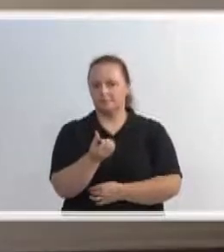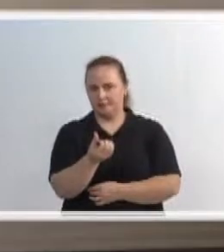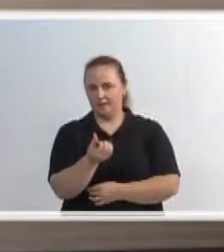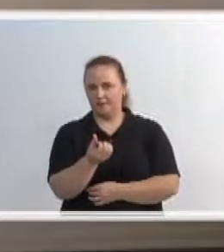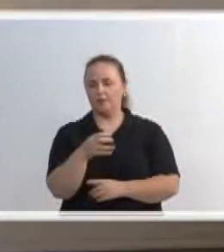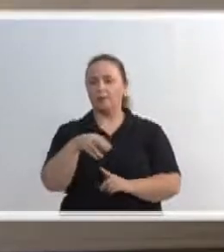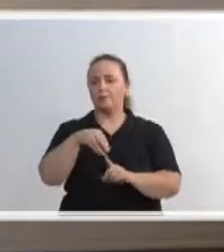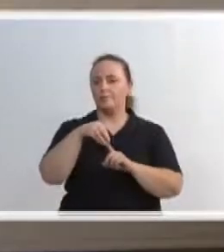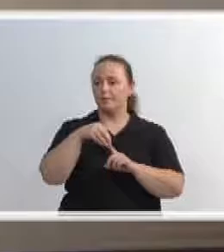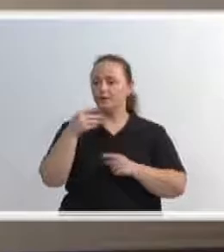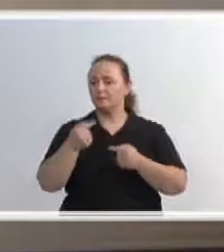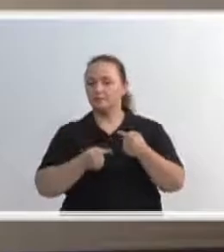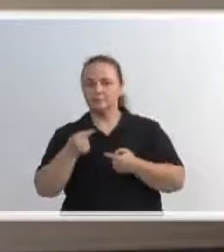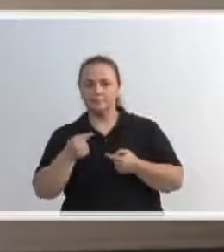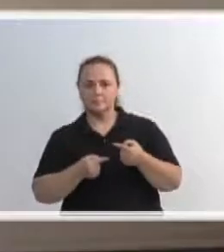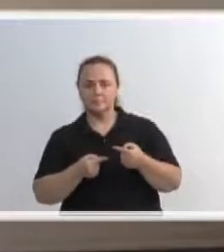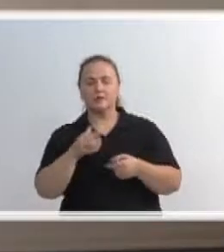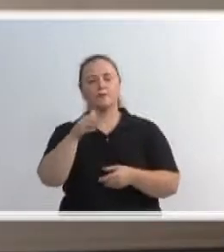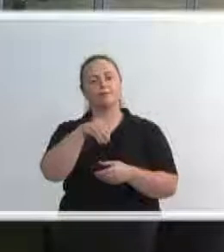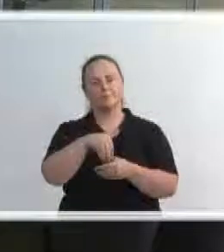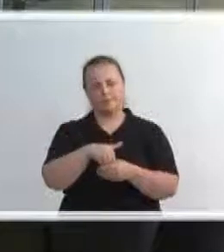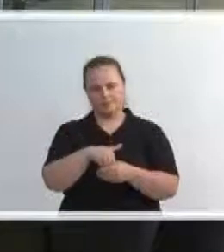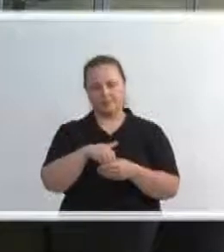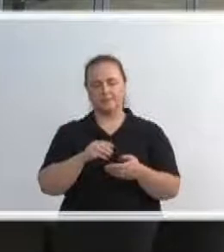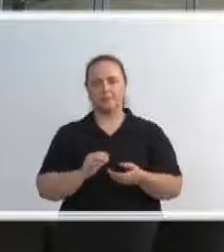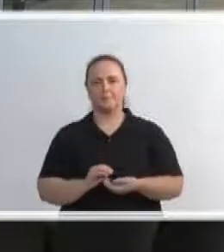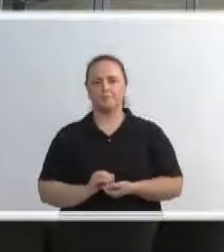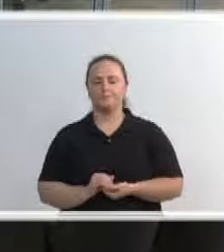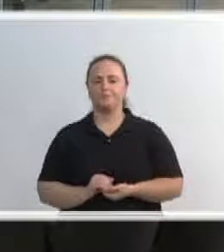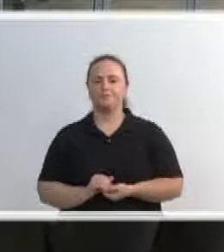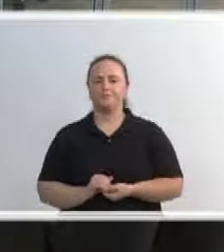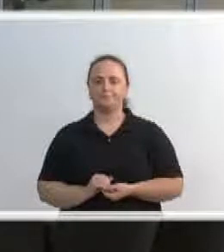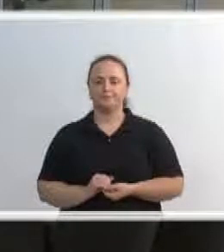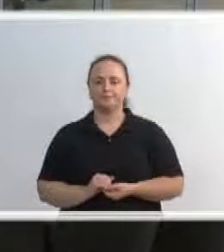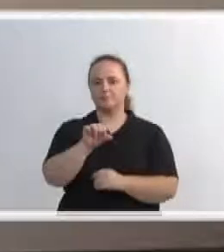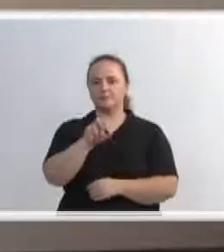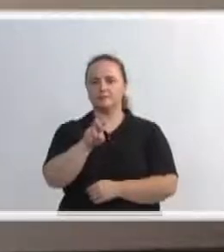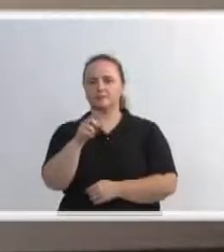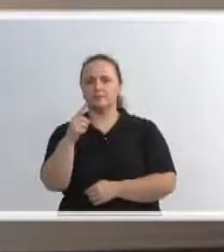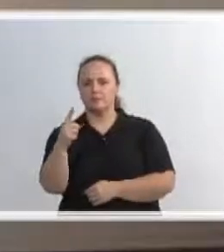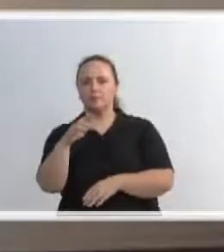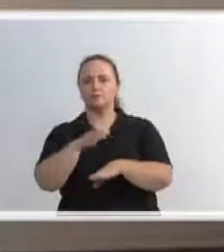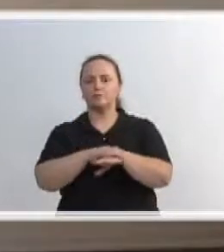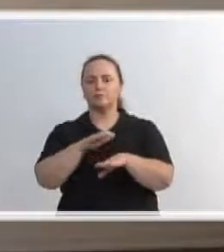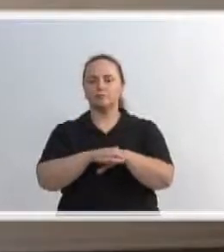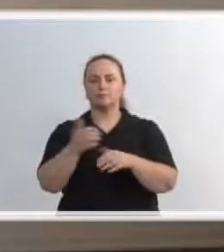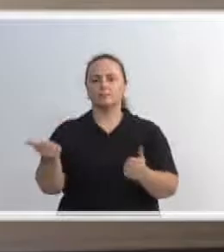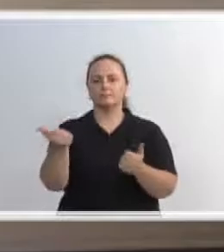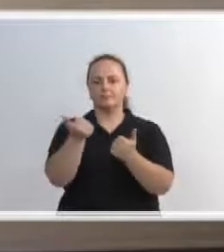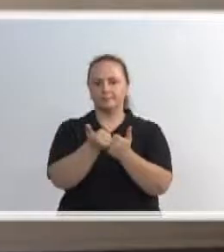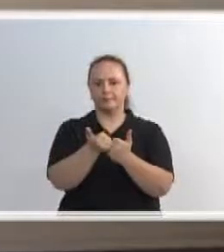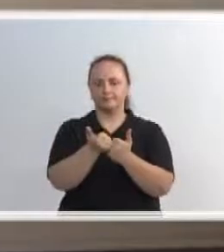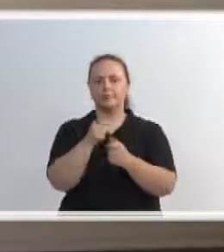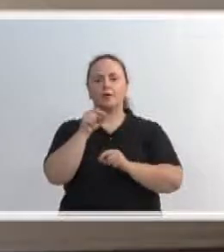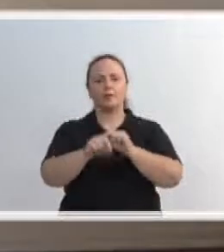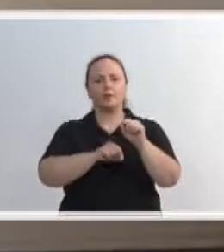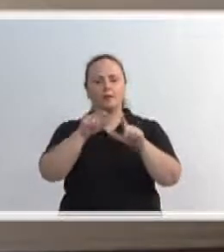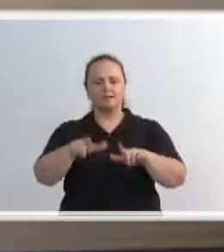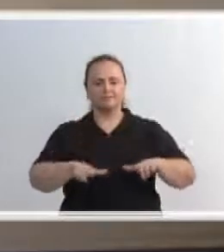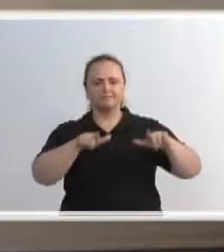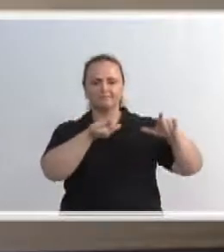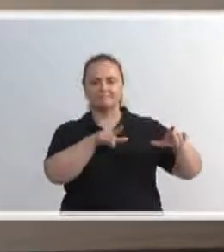Feliz Natal a todos! Inaugurado oficialmente o novo imóvel onde funciona agora